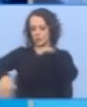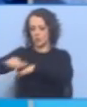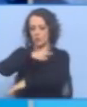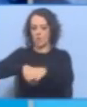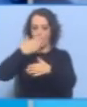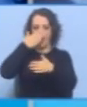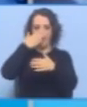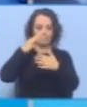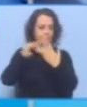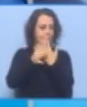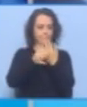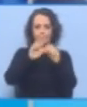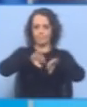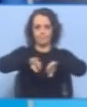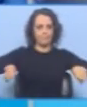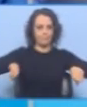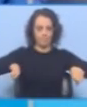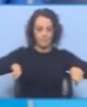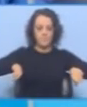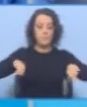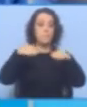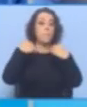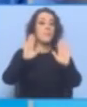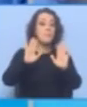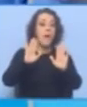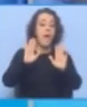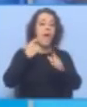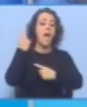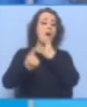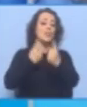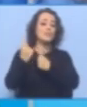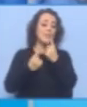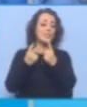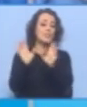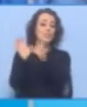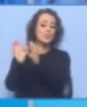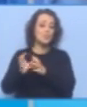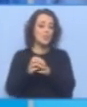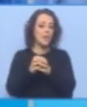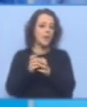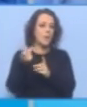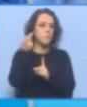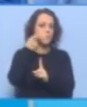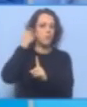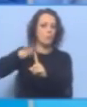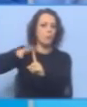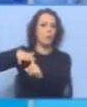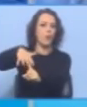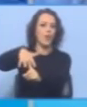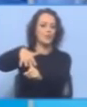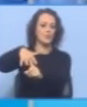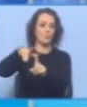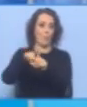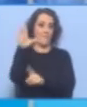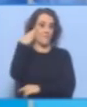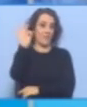dizer que todos estes movimentos têm porque às vezes também estão associados a este populismo, não é? Sim. Como isto se verifica agora